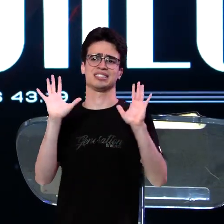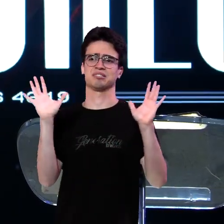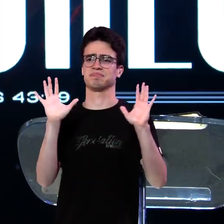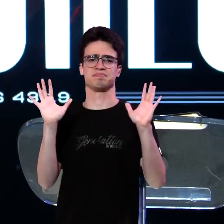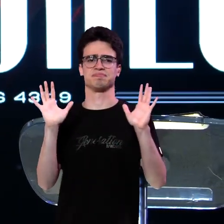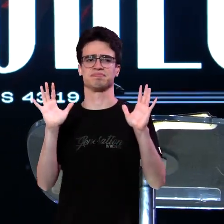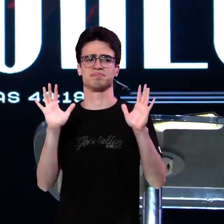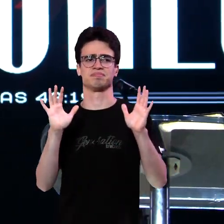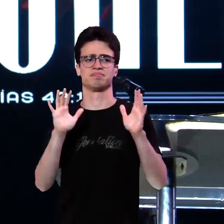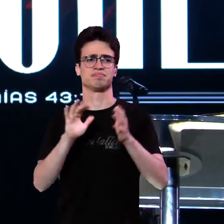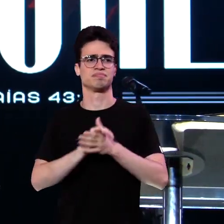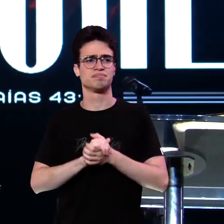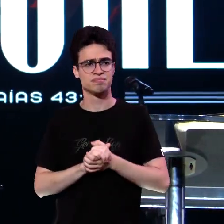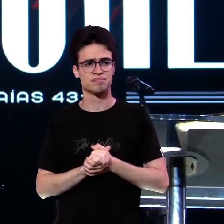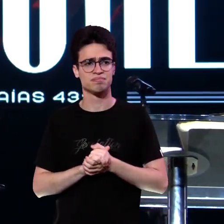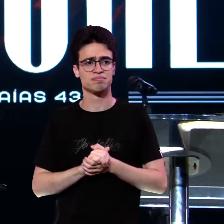responderam.